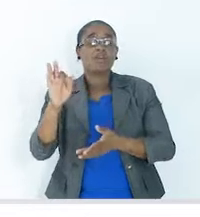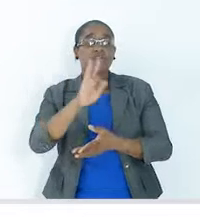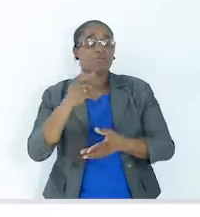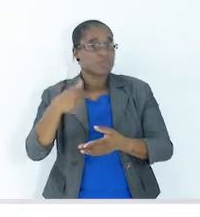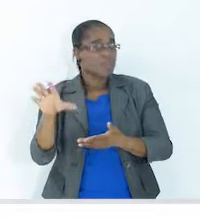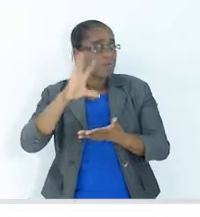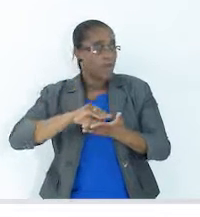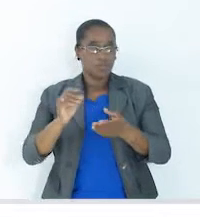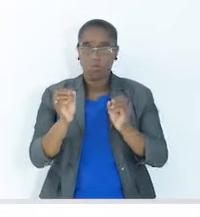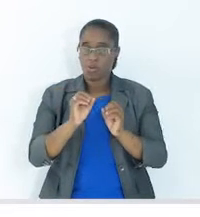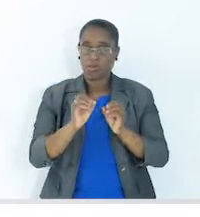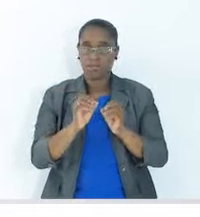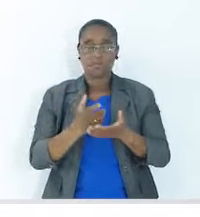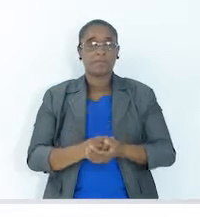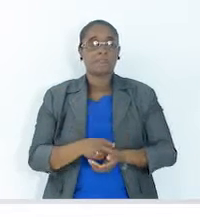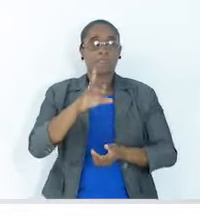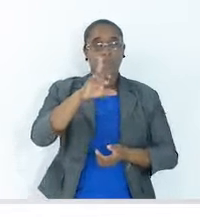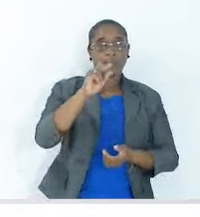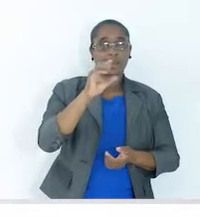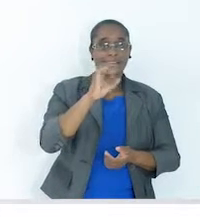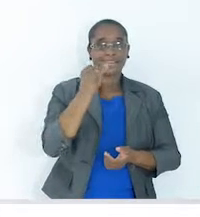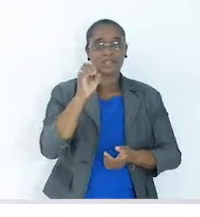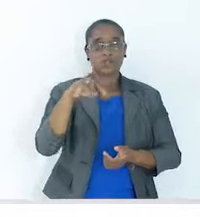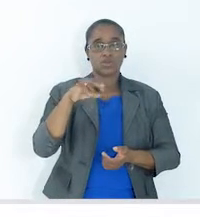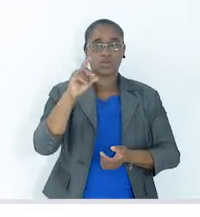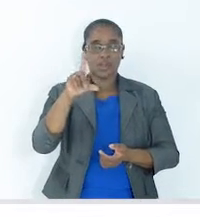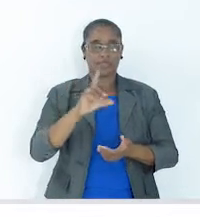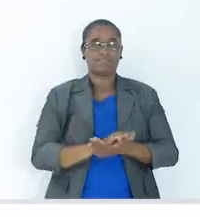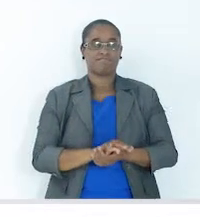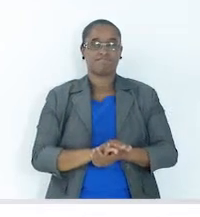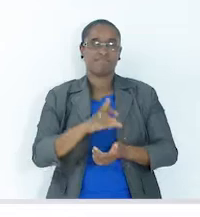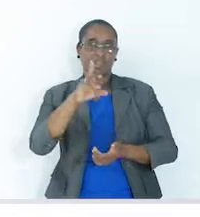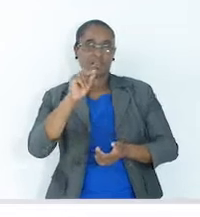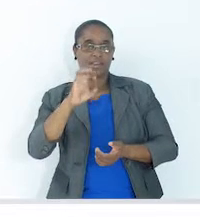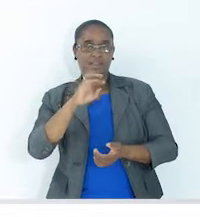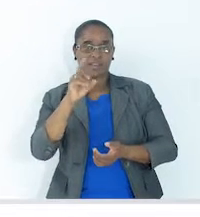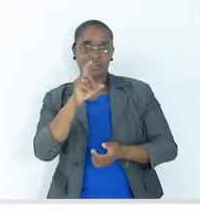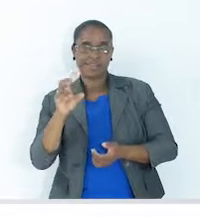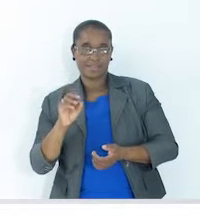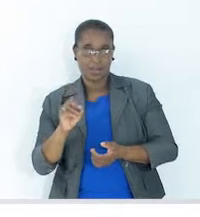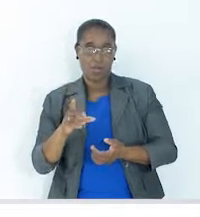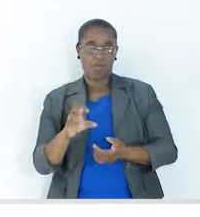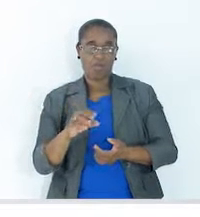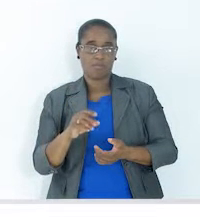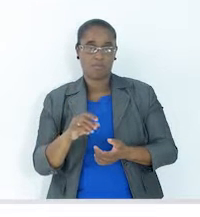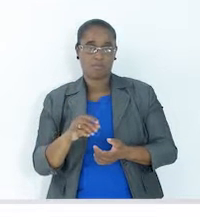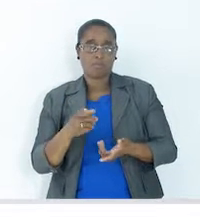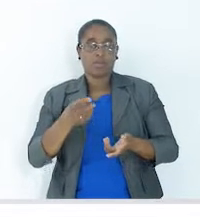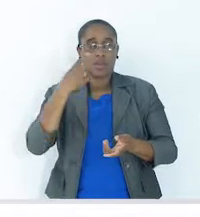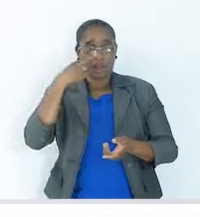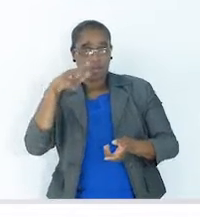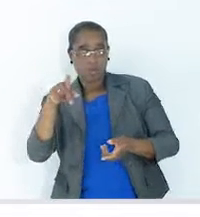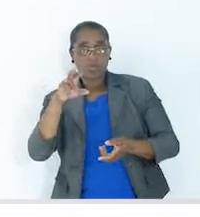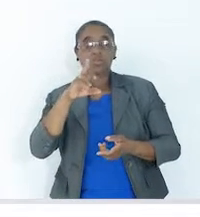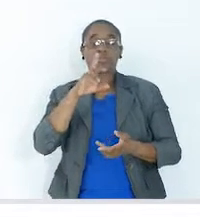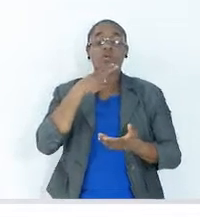mais. É racional, da razão, ok? Então, aquilo mostra o real,